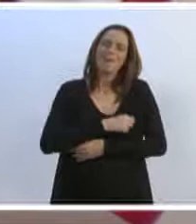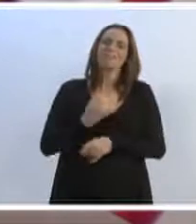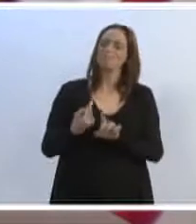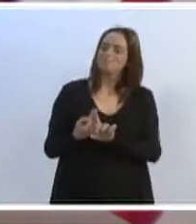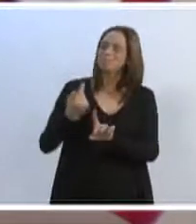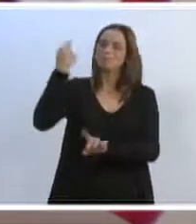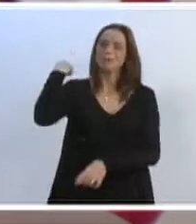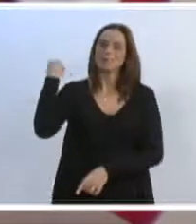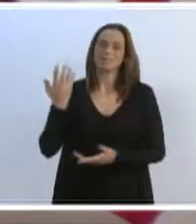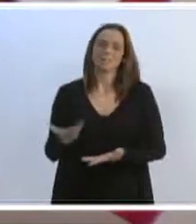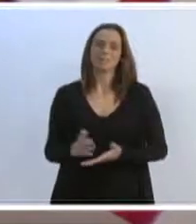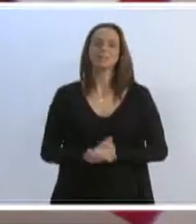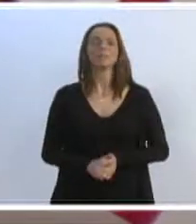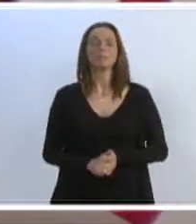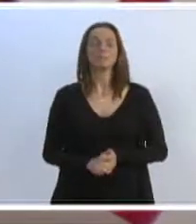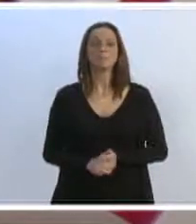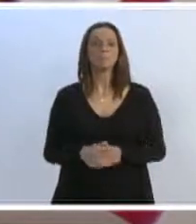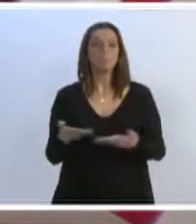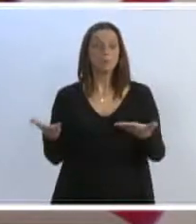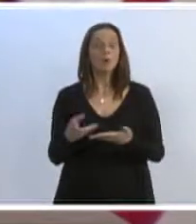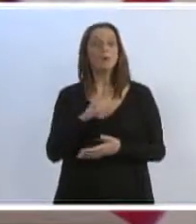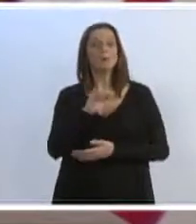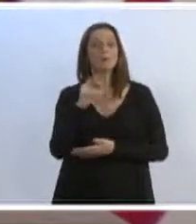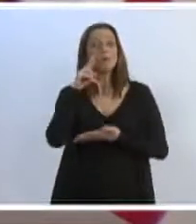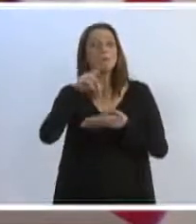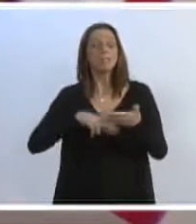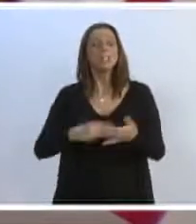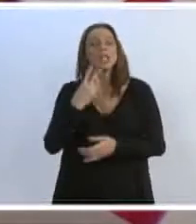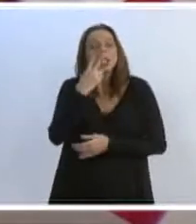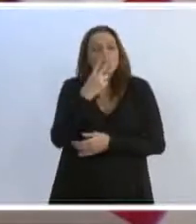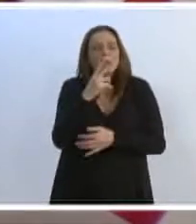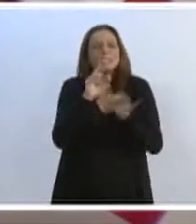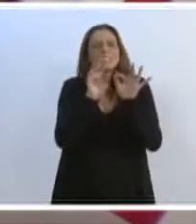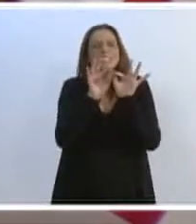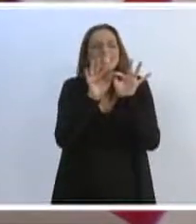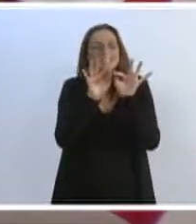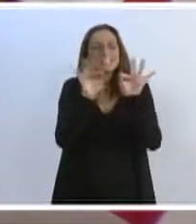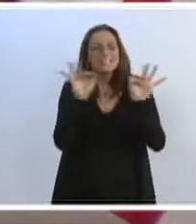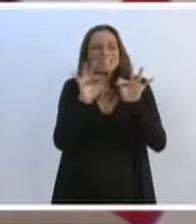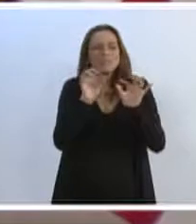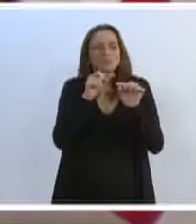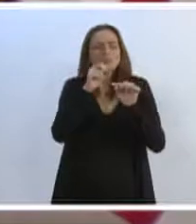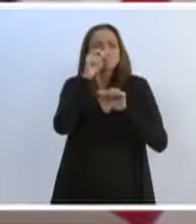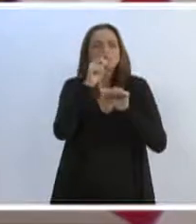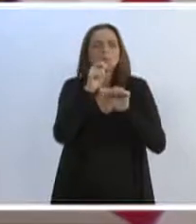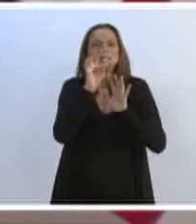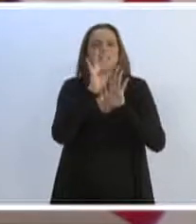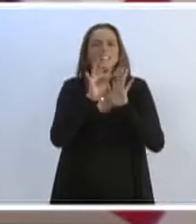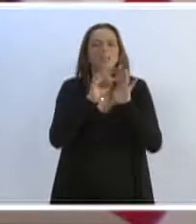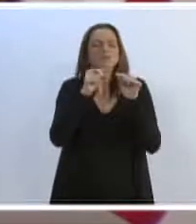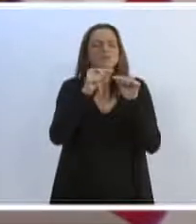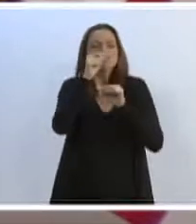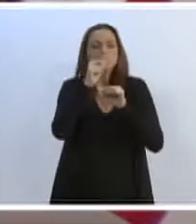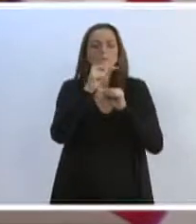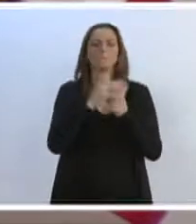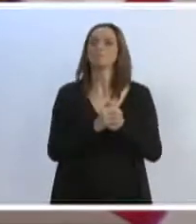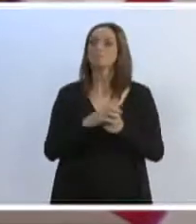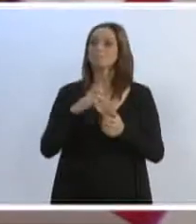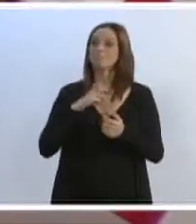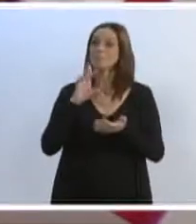respeito. Mas em determinado momento, na década de 60, o José Ferreira da Silva convidou um tio